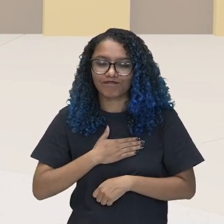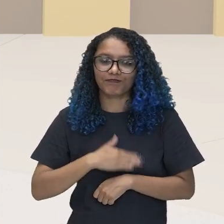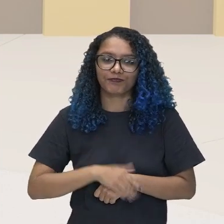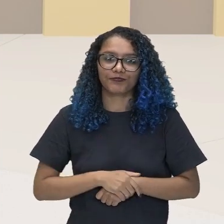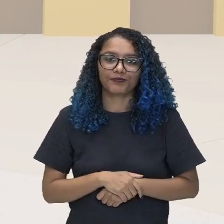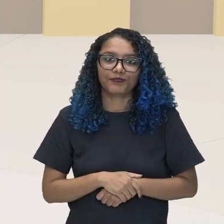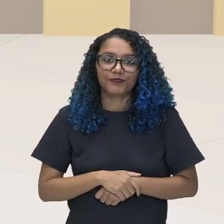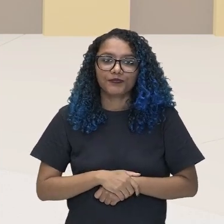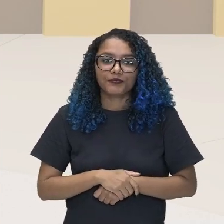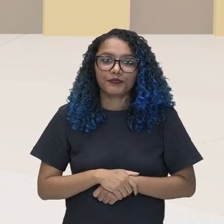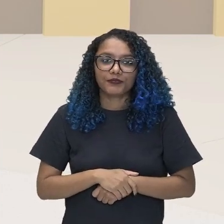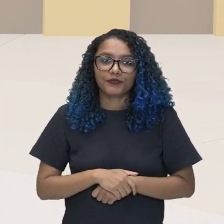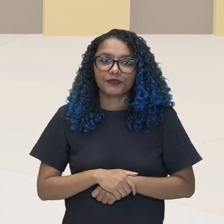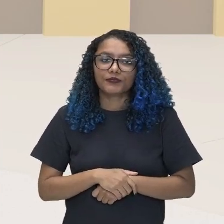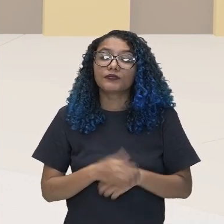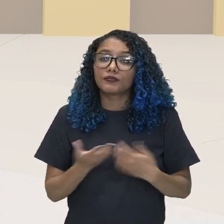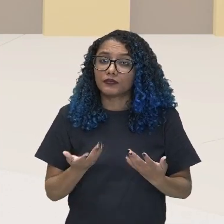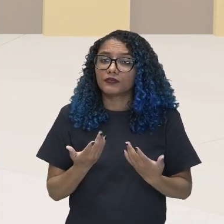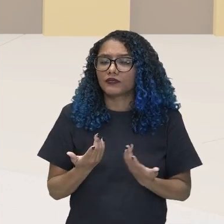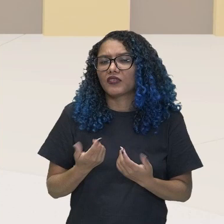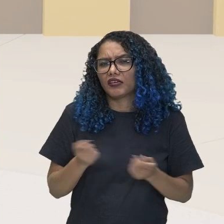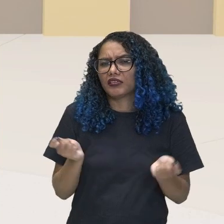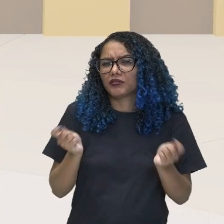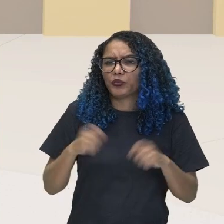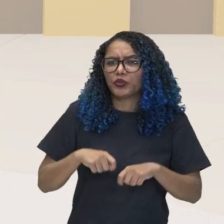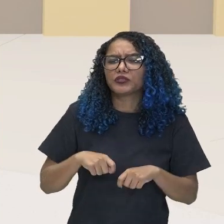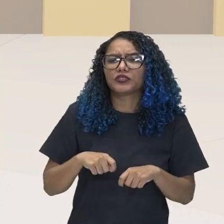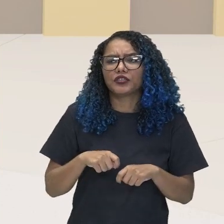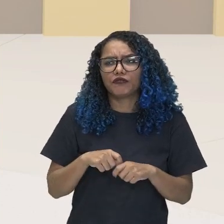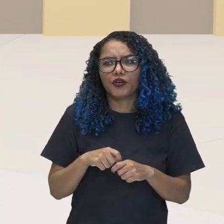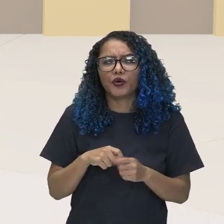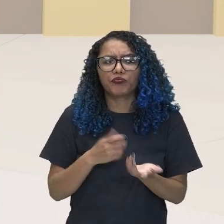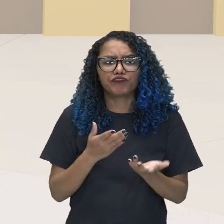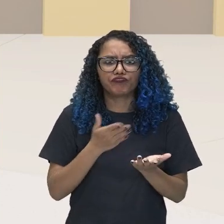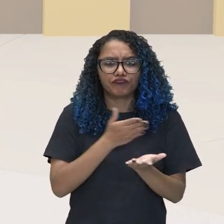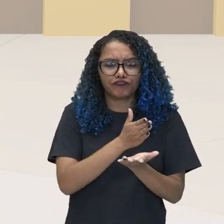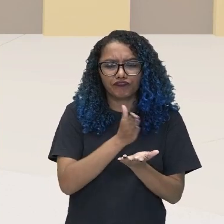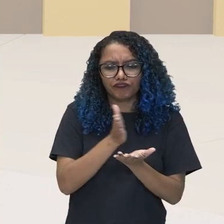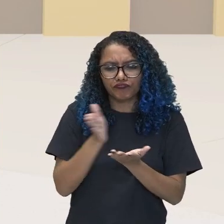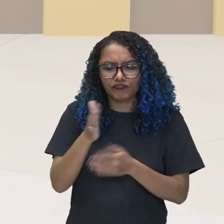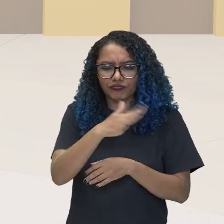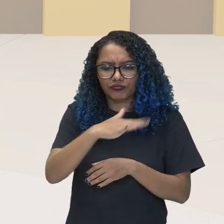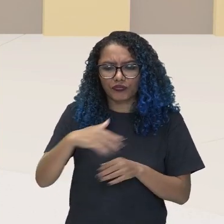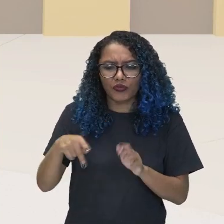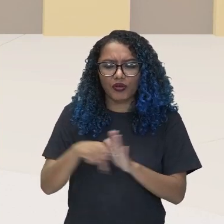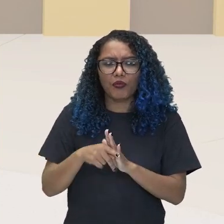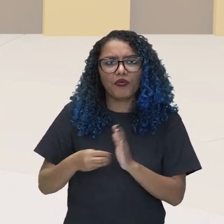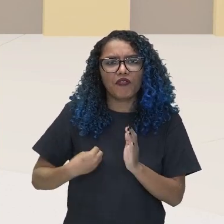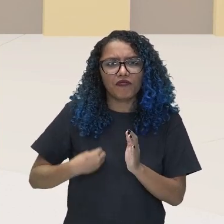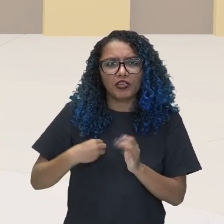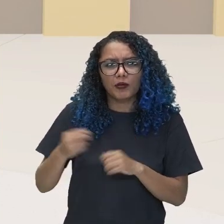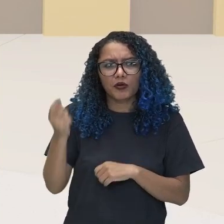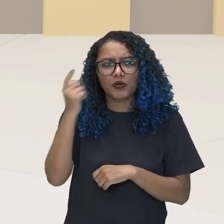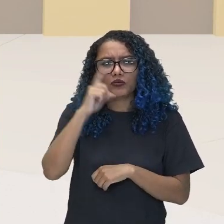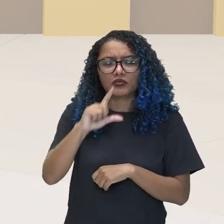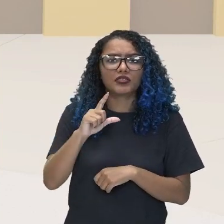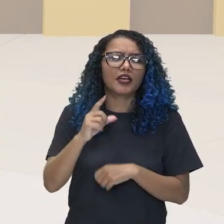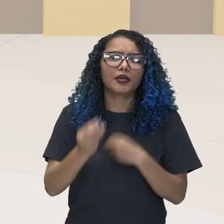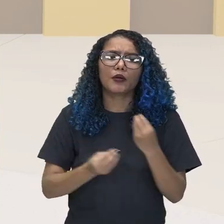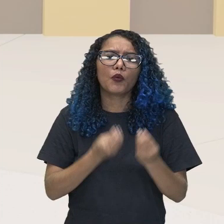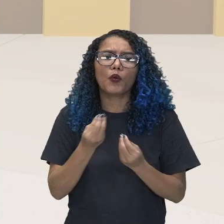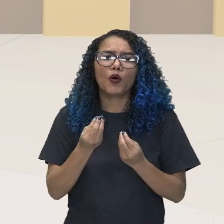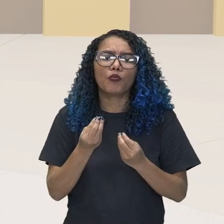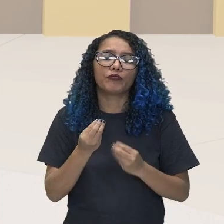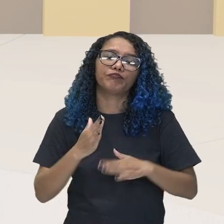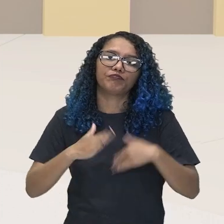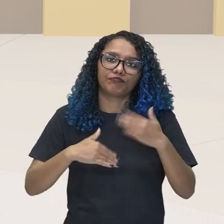que eu consiga aí alcançar várias etapas da minha vida através do meu desenvolvimento